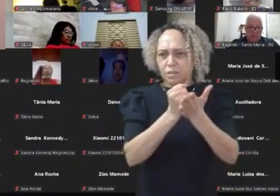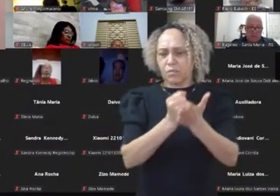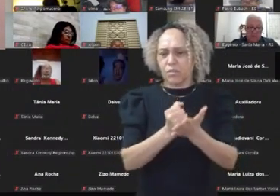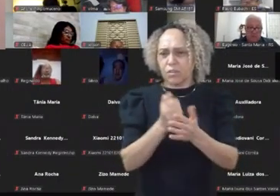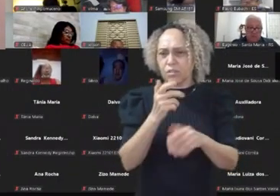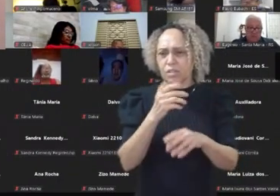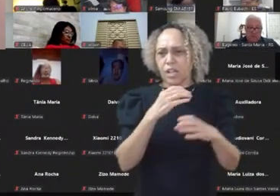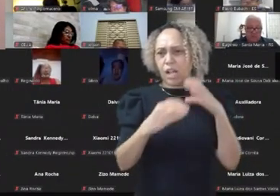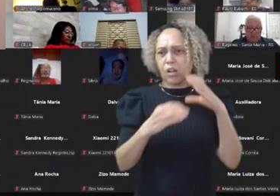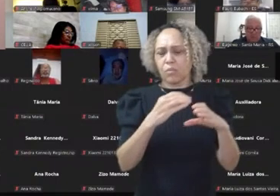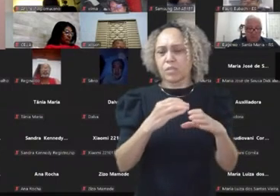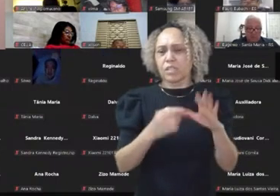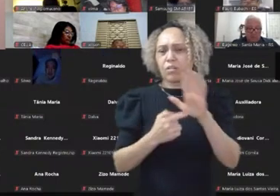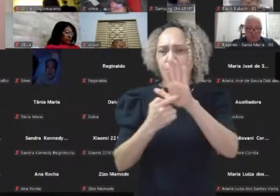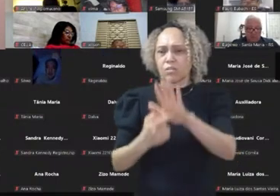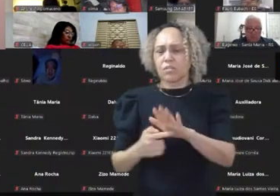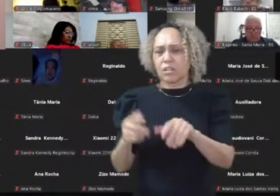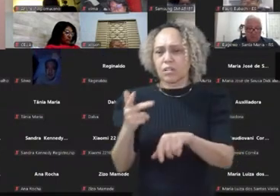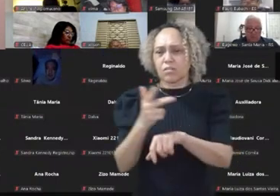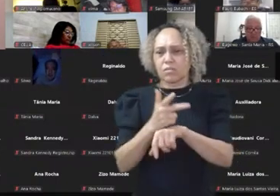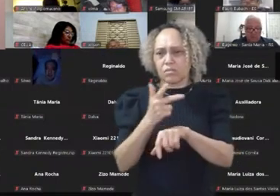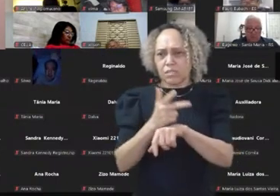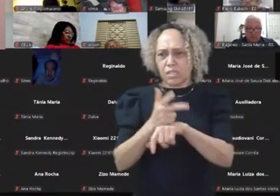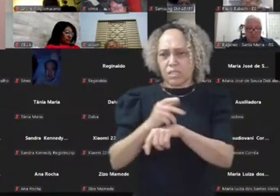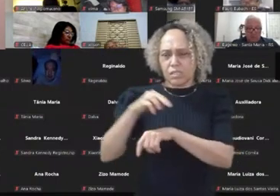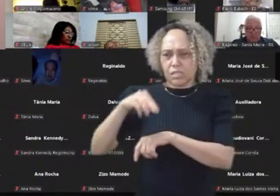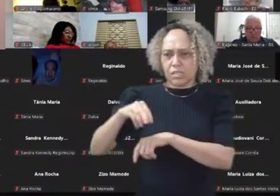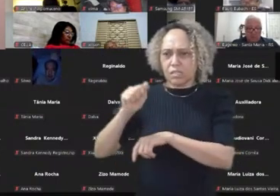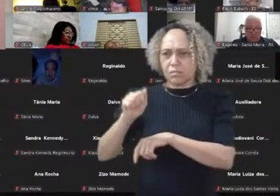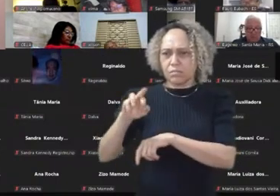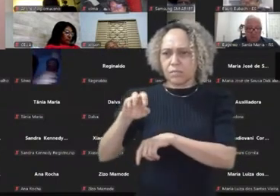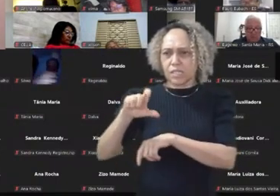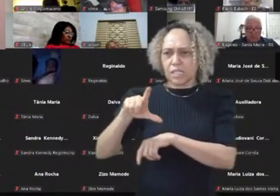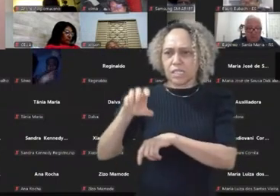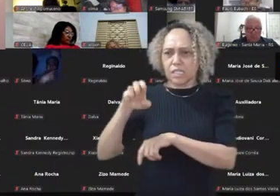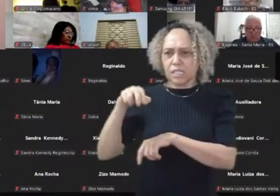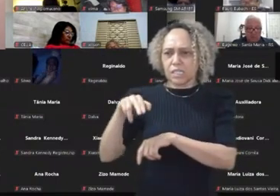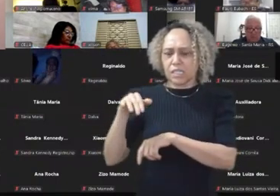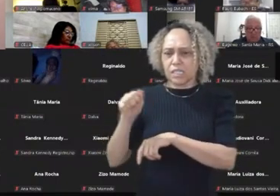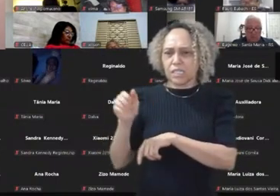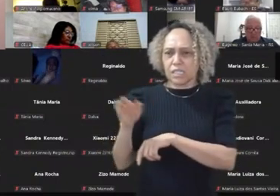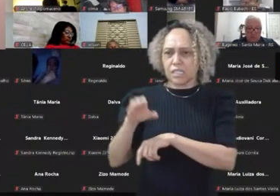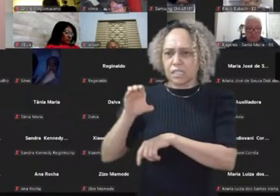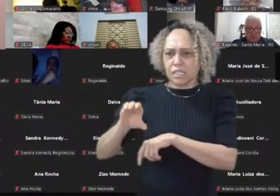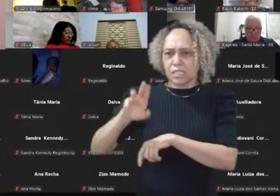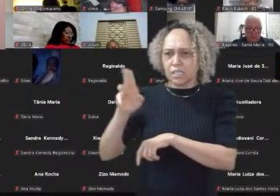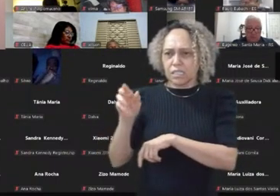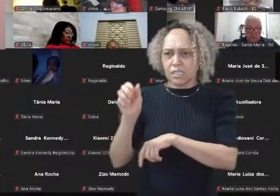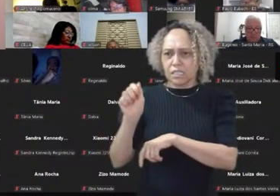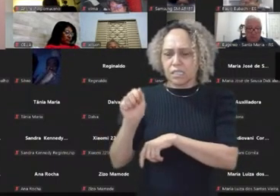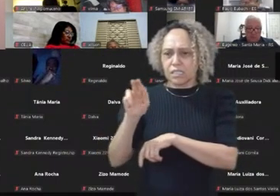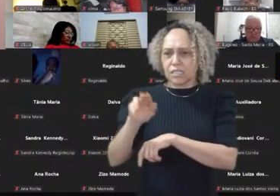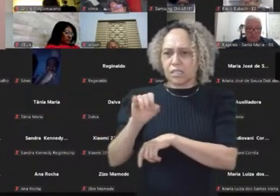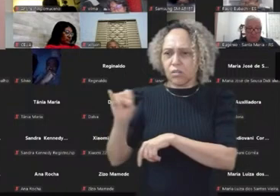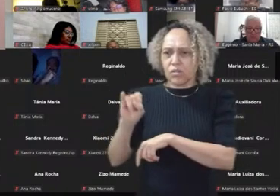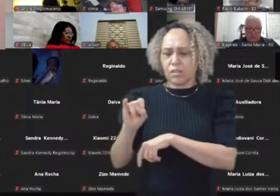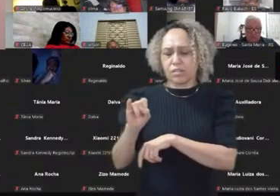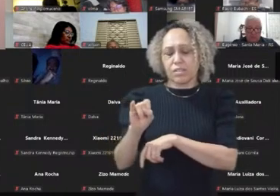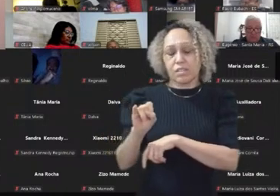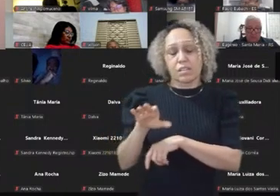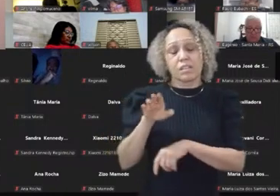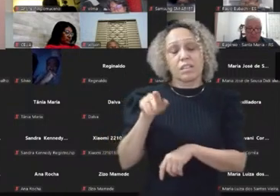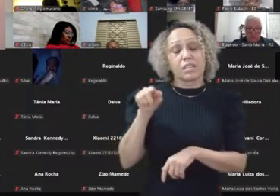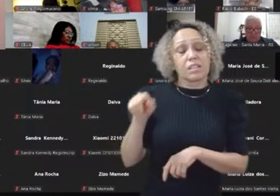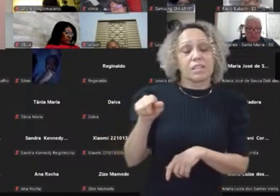mas eu acho que a gente está fazendo um pouco a crítica equivocada. A Marilena Schaui tem um pé atrás com ela, porque toda vez que dá problema, ela culpa o povo. Culpa o povo no negócio da classe